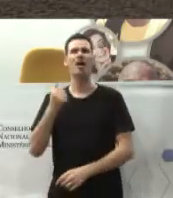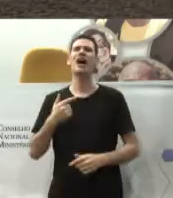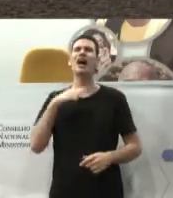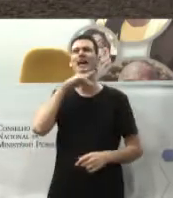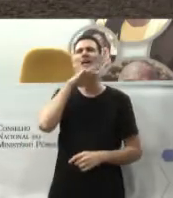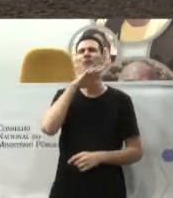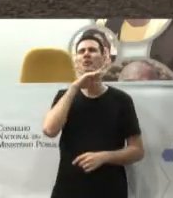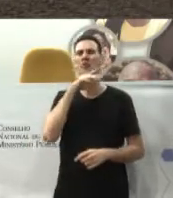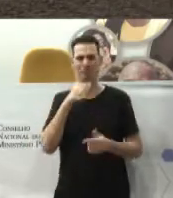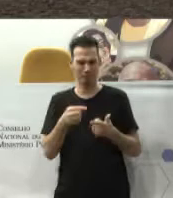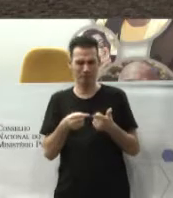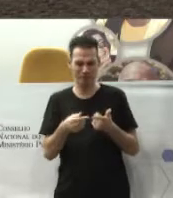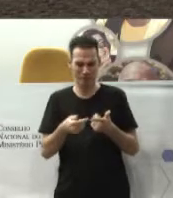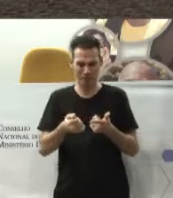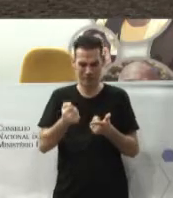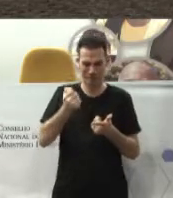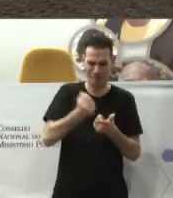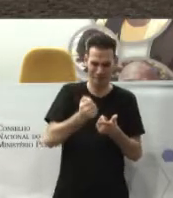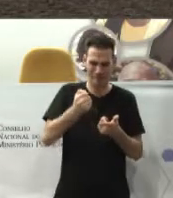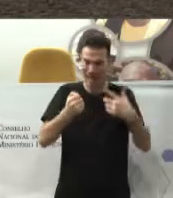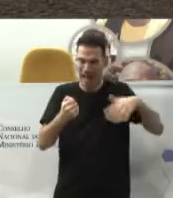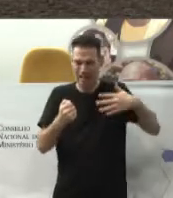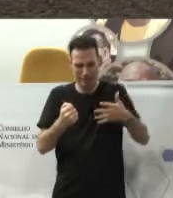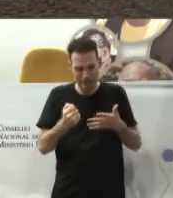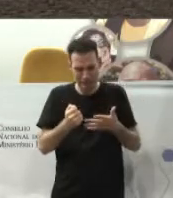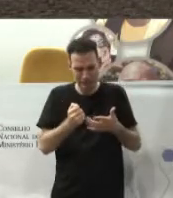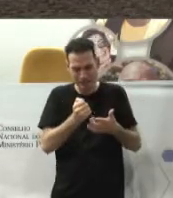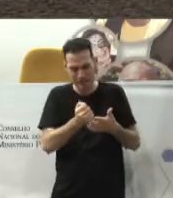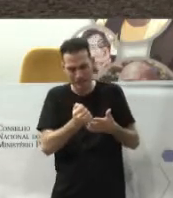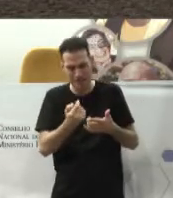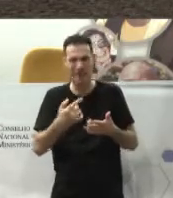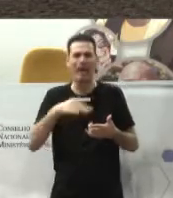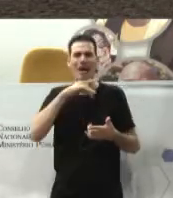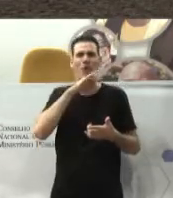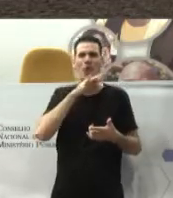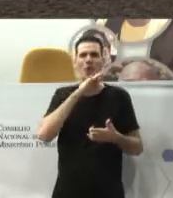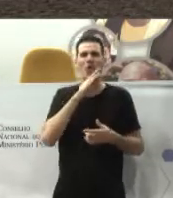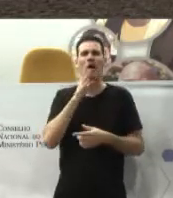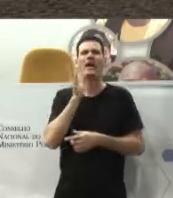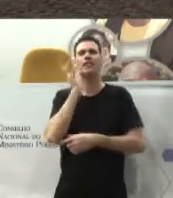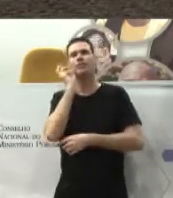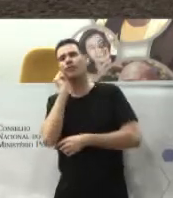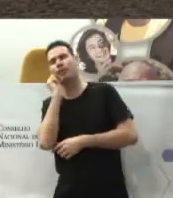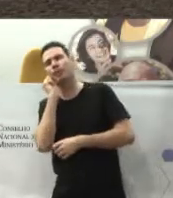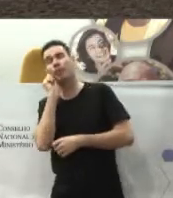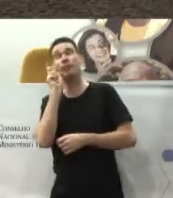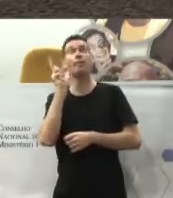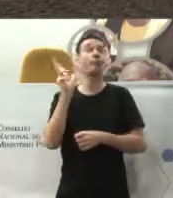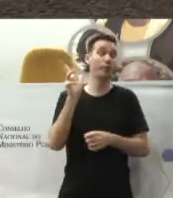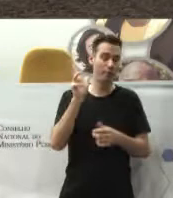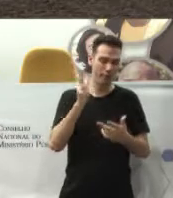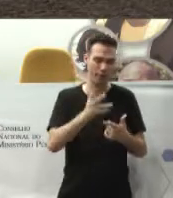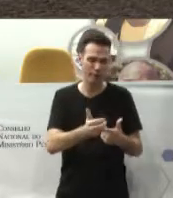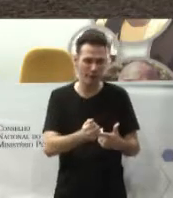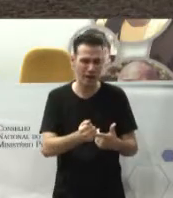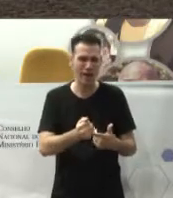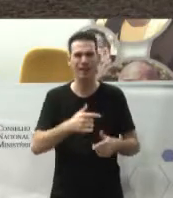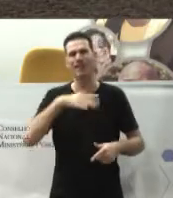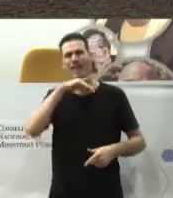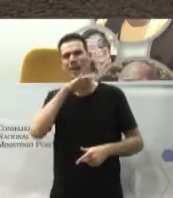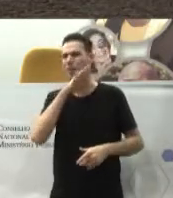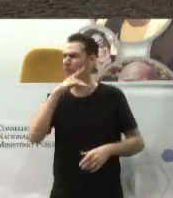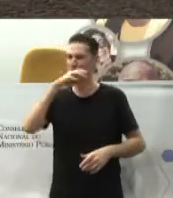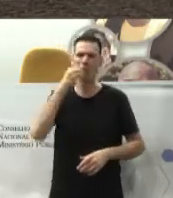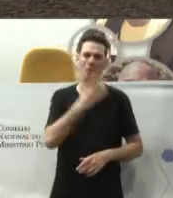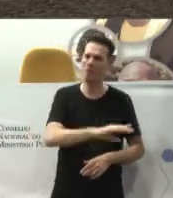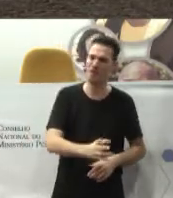noite, furar o dedo, não sei o quê. A pessoa não dorme mais. Então, o diabético tem dificuldade para dormir, porque ele está o tempo todo se picando. Aí, como é que você dorme depois daquilo?